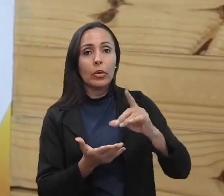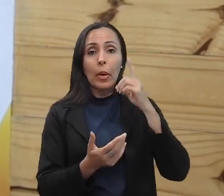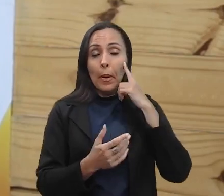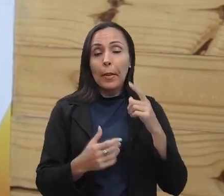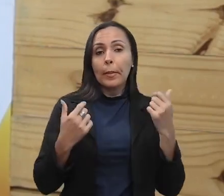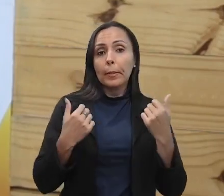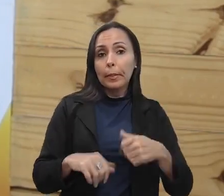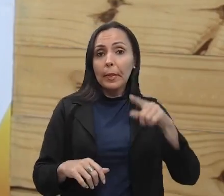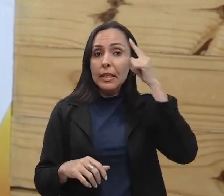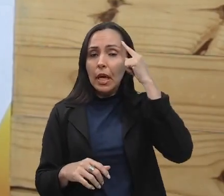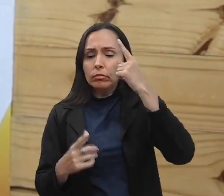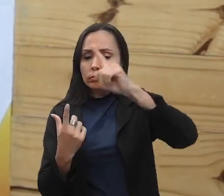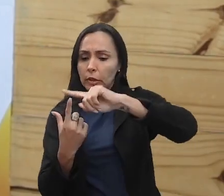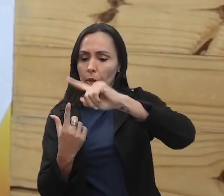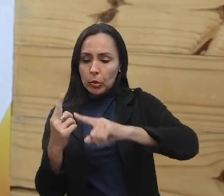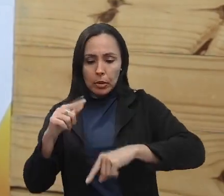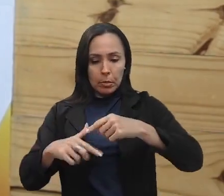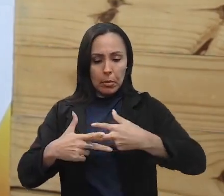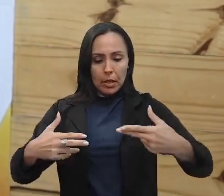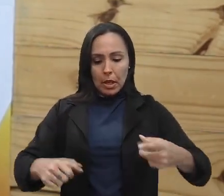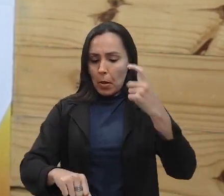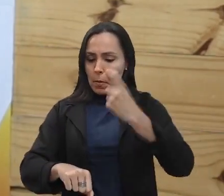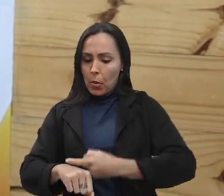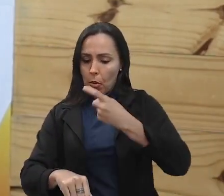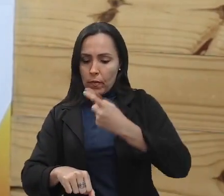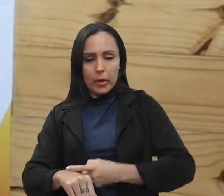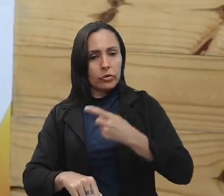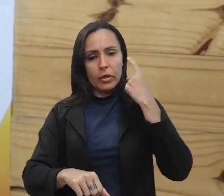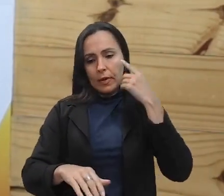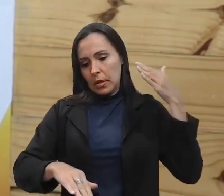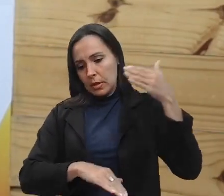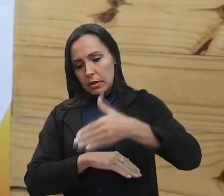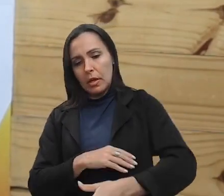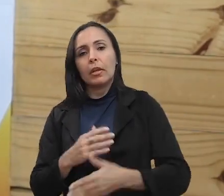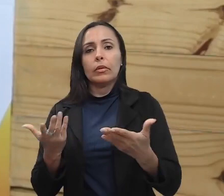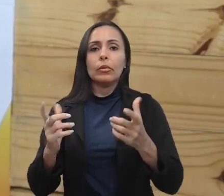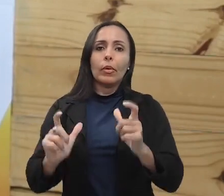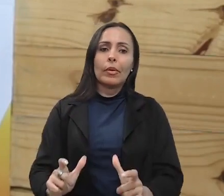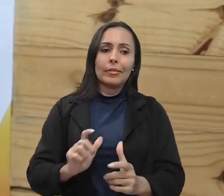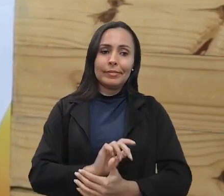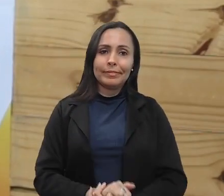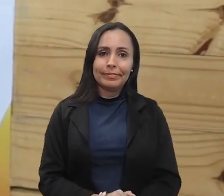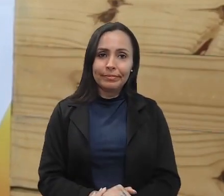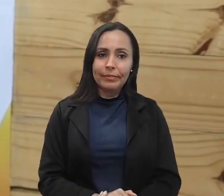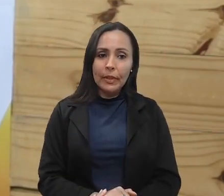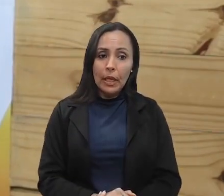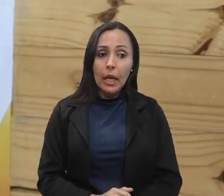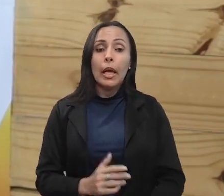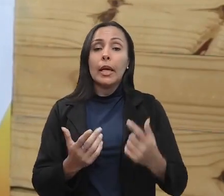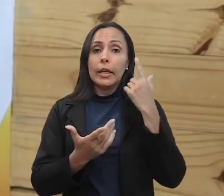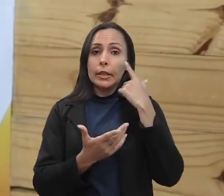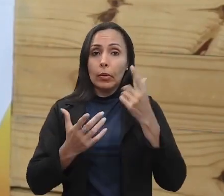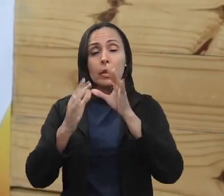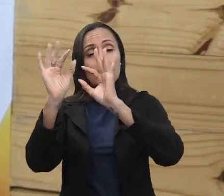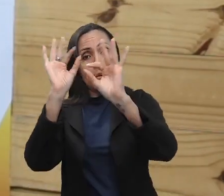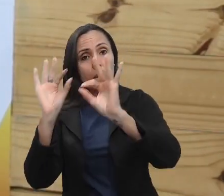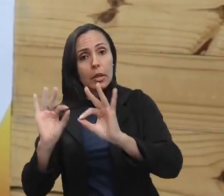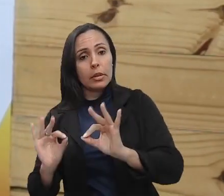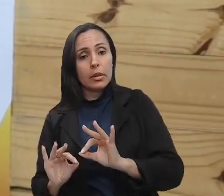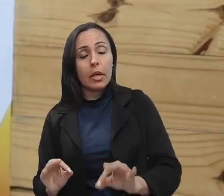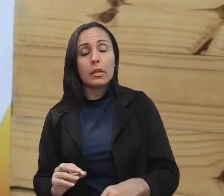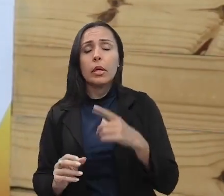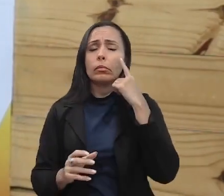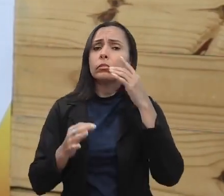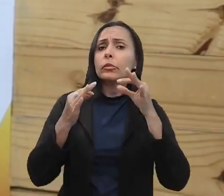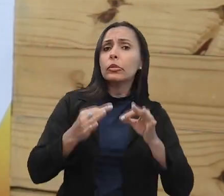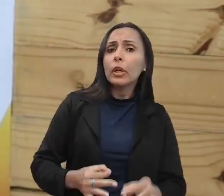que tipo de material e de móvel a gente vai estar inserindo nesse local. Então, essa planta de layout, ela justamente vai servir